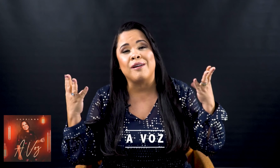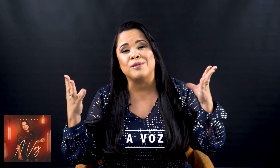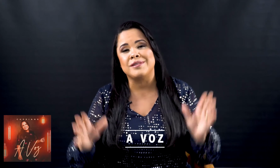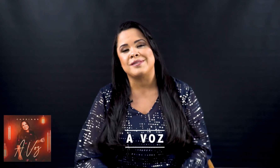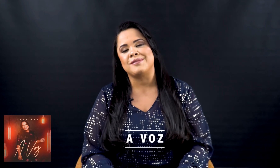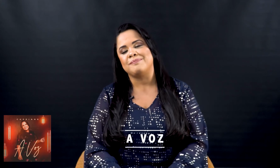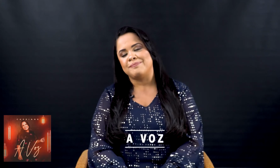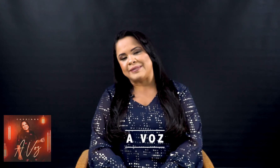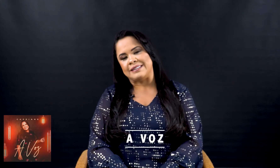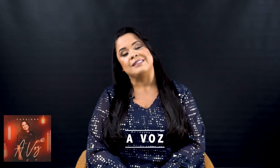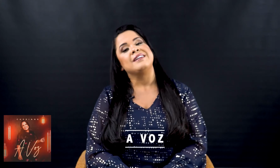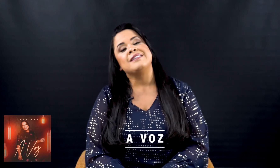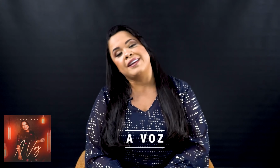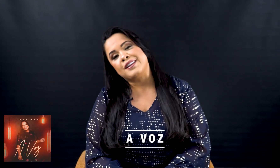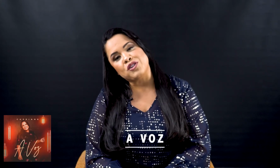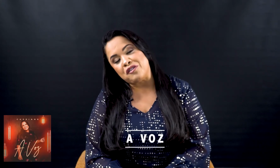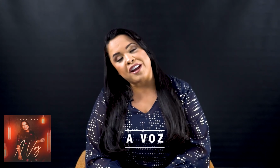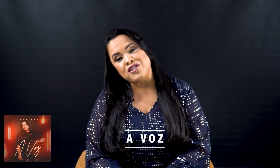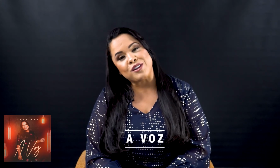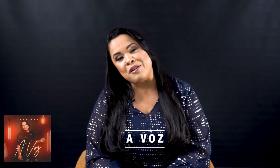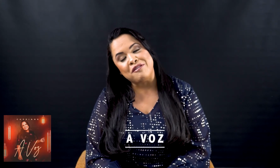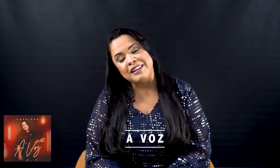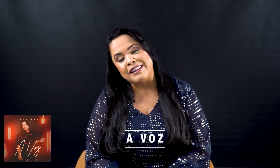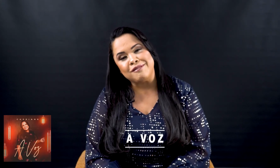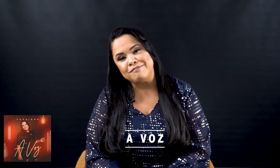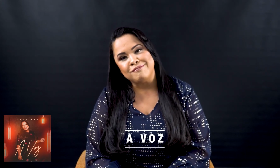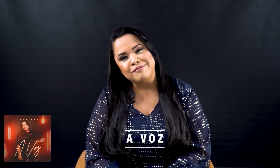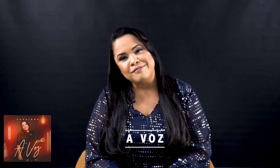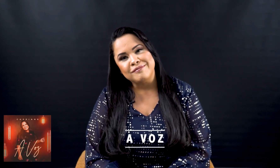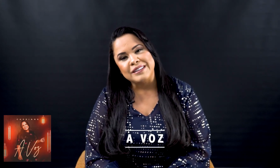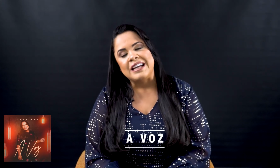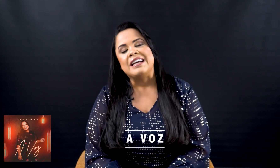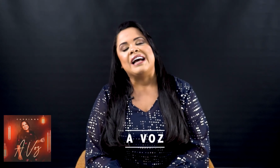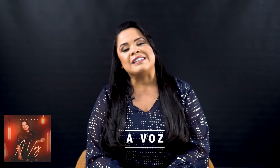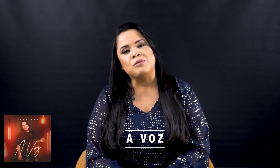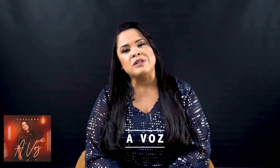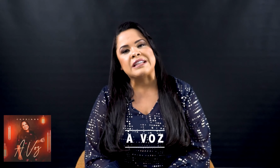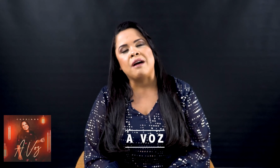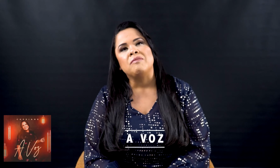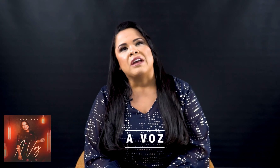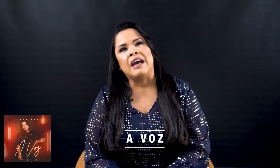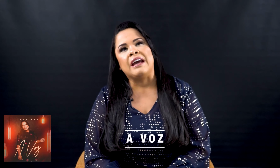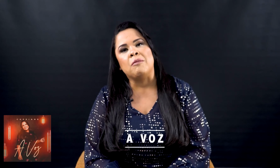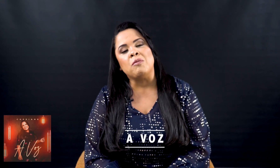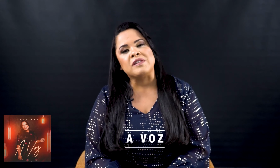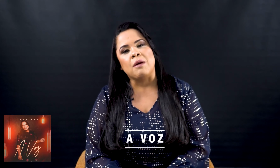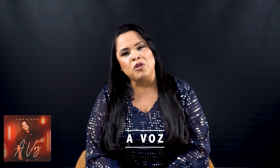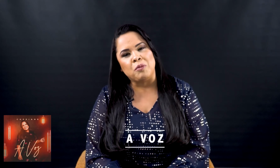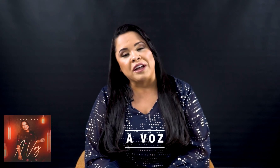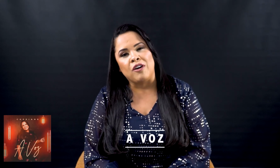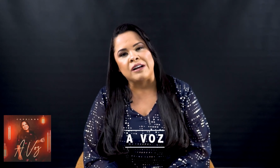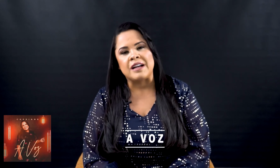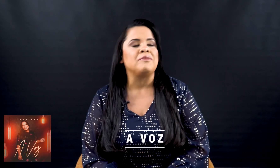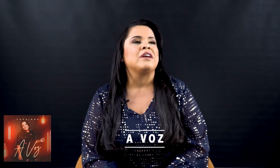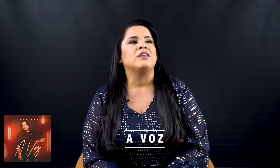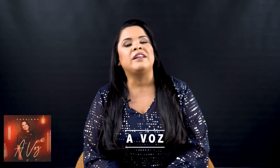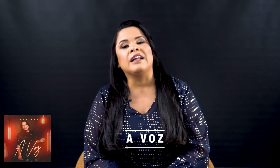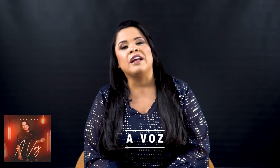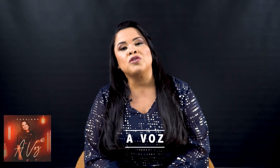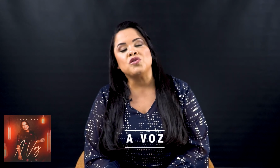de Deus, seria tão diferente a tua vida. Essa música é uma música muito